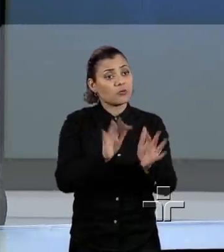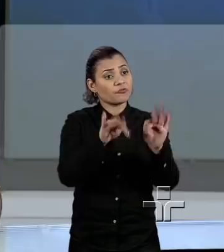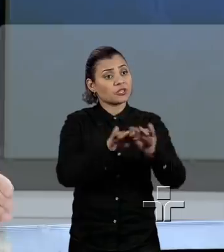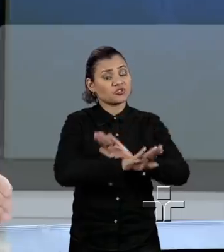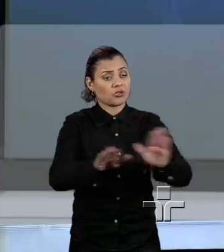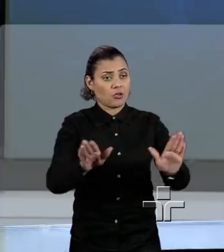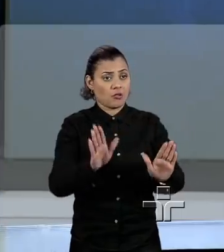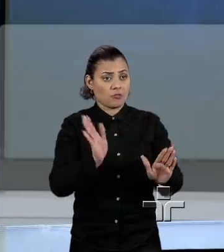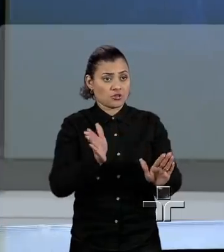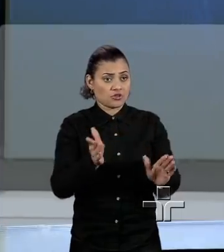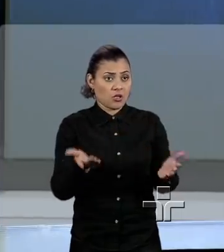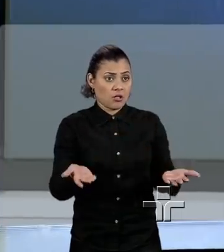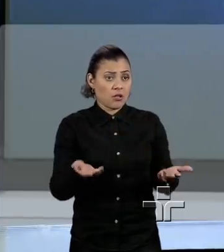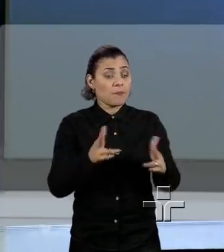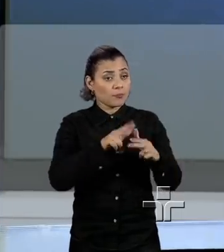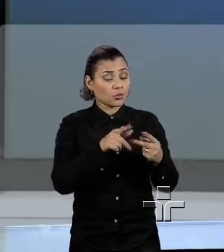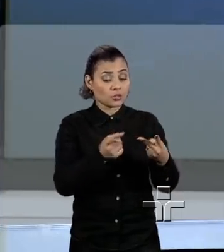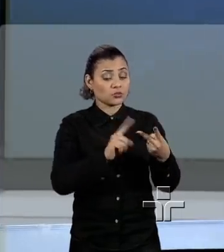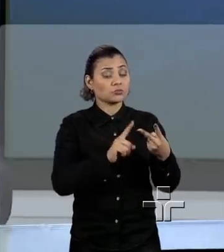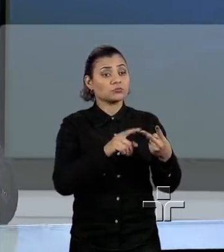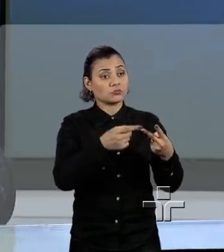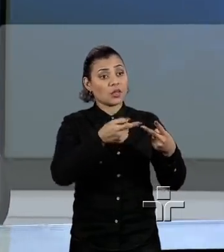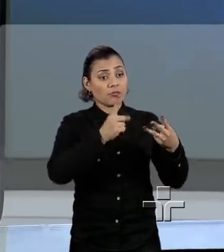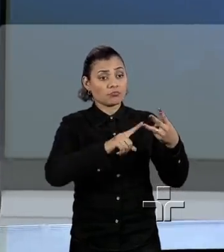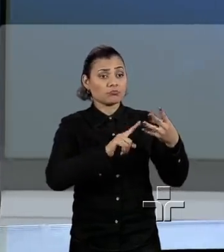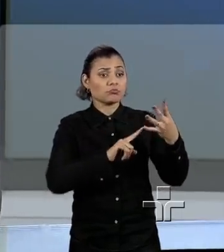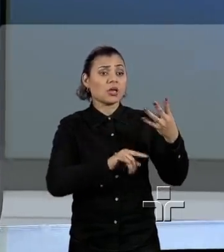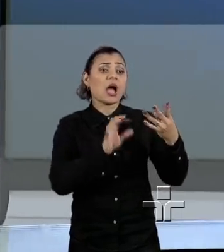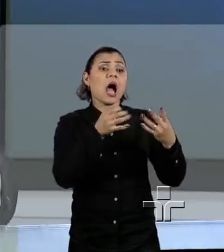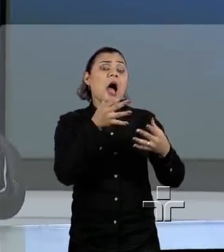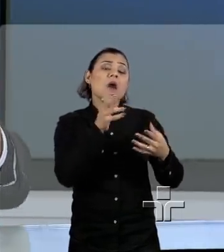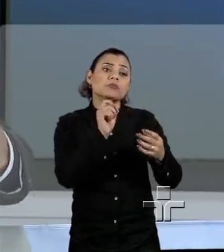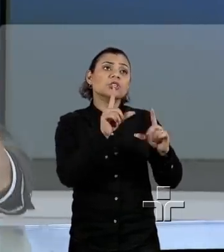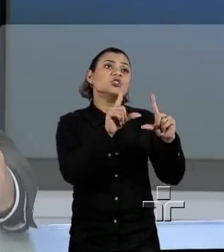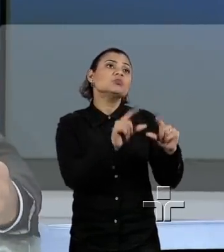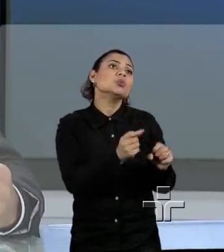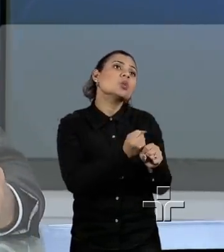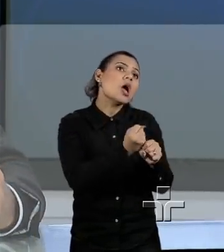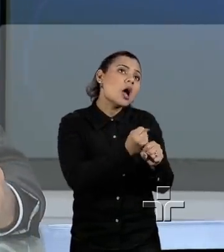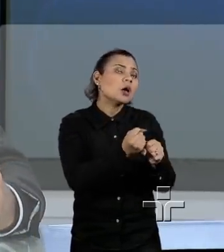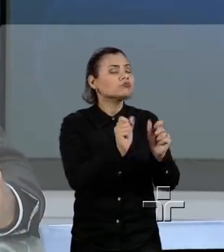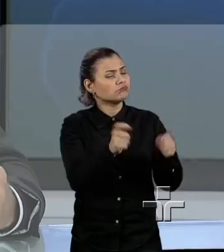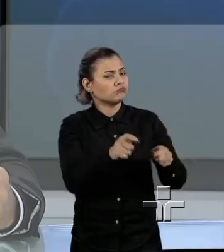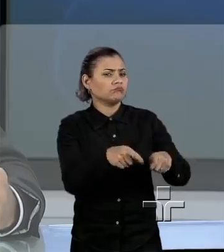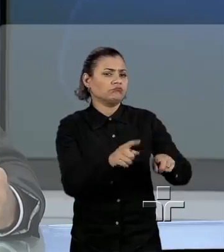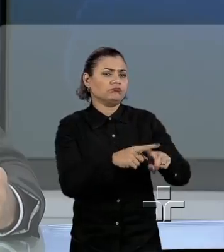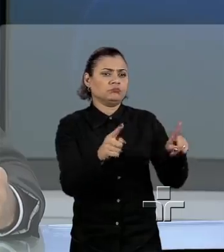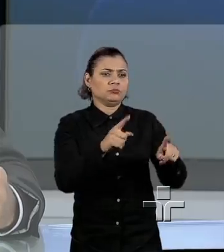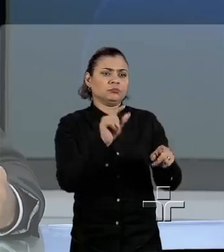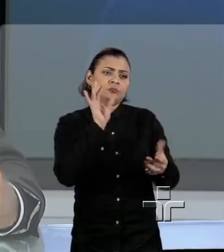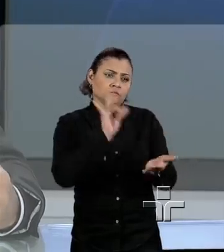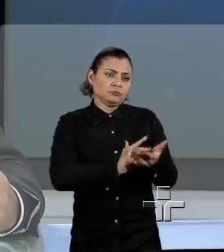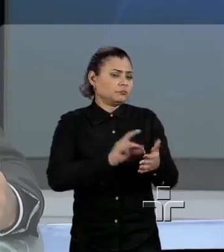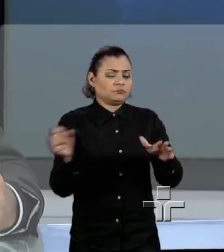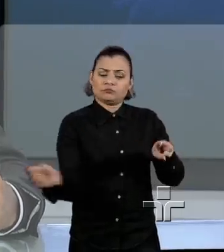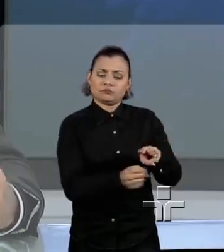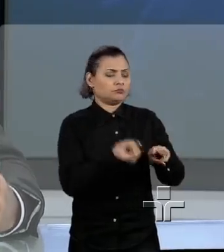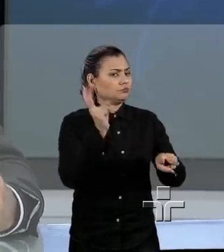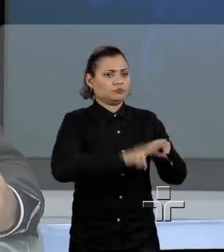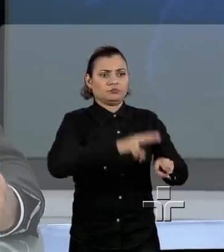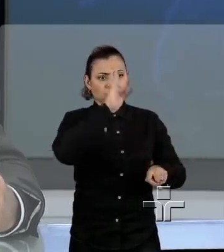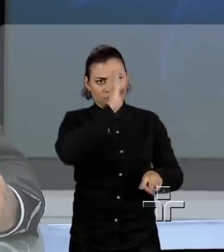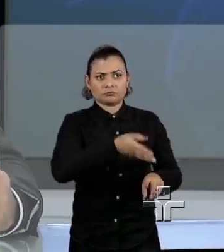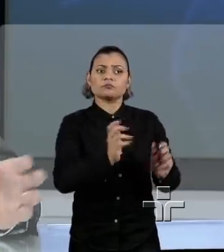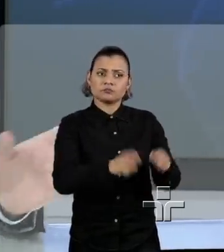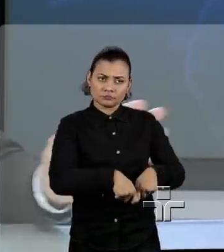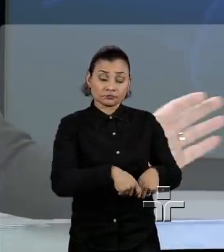houve questionamento do mérito, você encerra a discussão do mérito e poderia iniciar um cumprimento de pena. Cabe recurso?